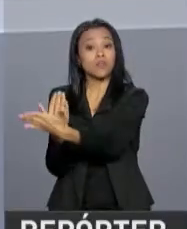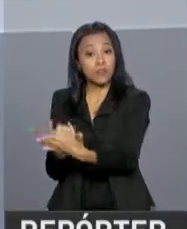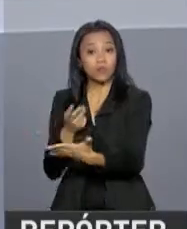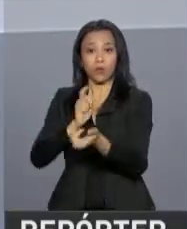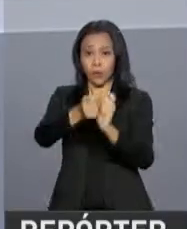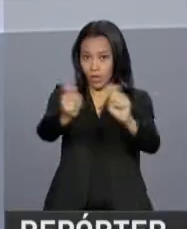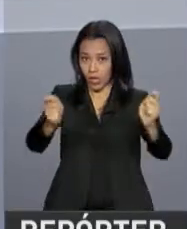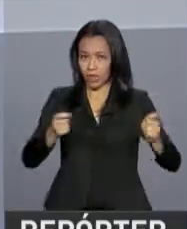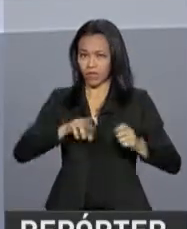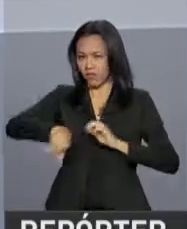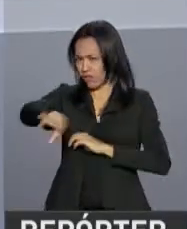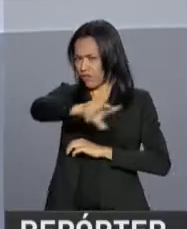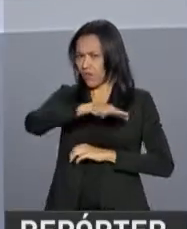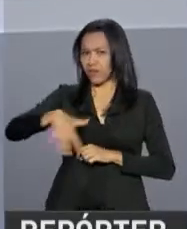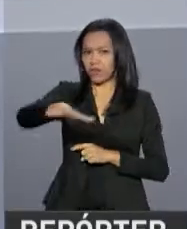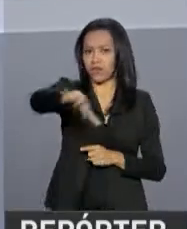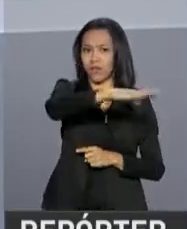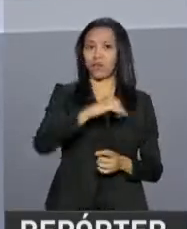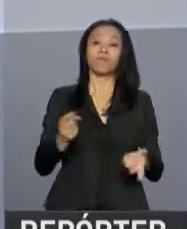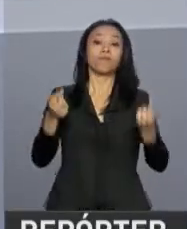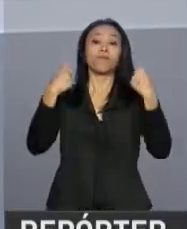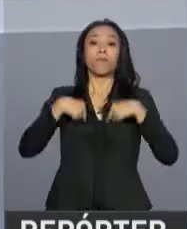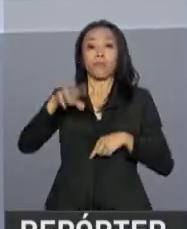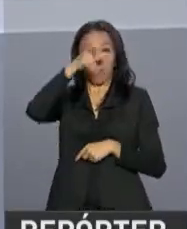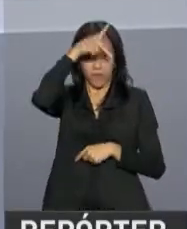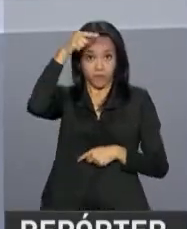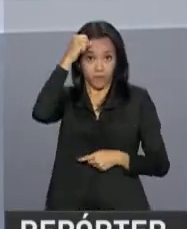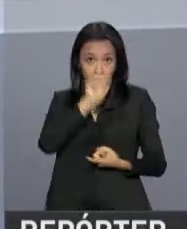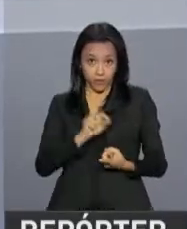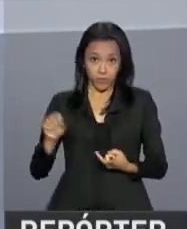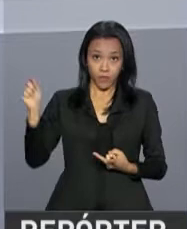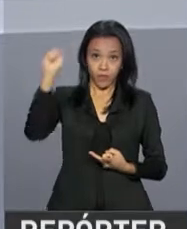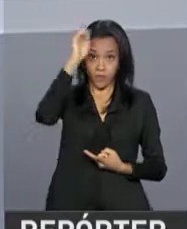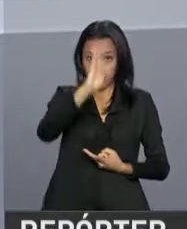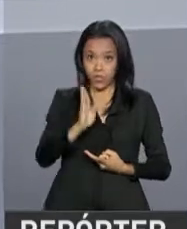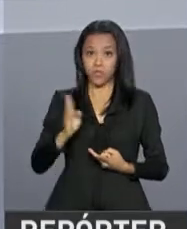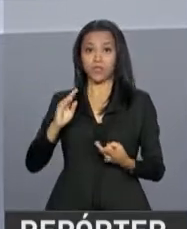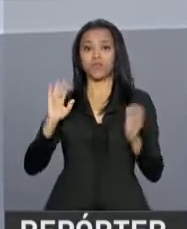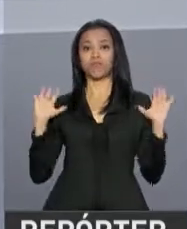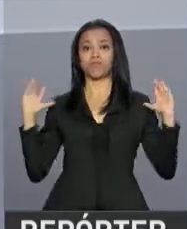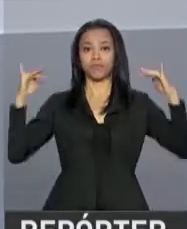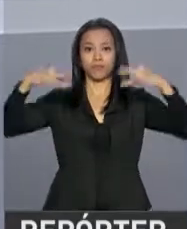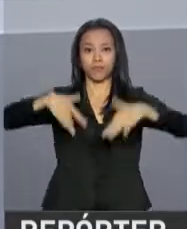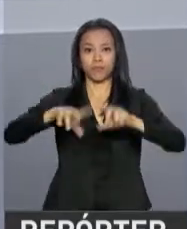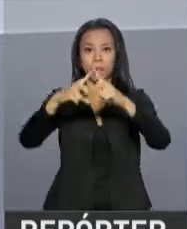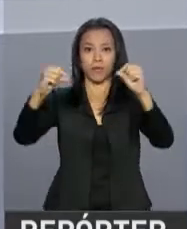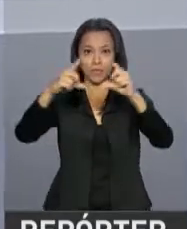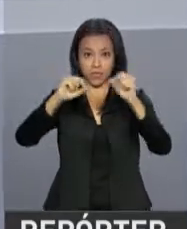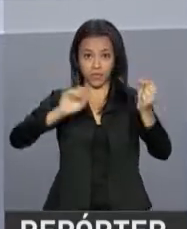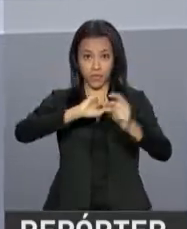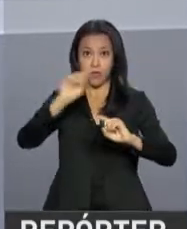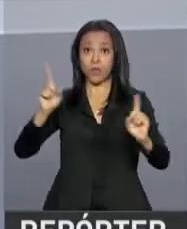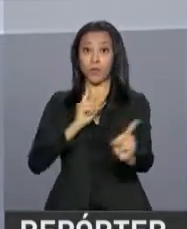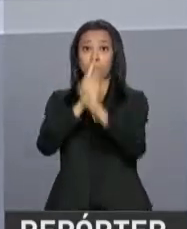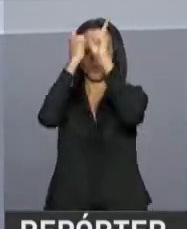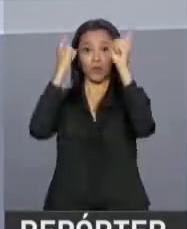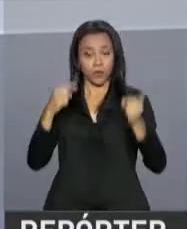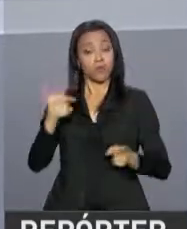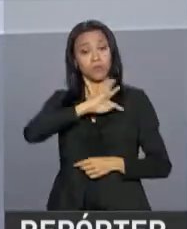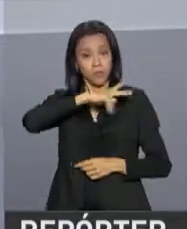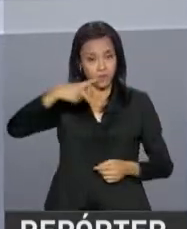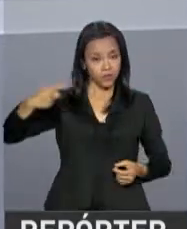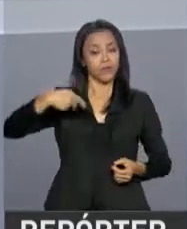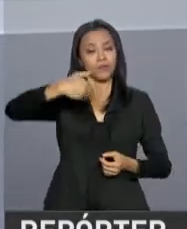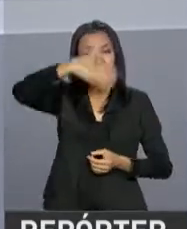prefeitos de todo o país estão em brasília para mais uma marcha em defesa dos municípios o presidente michel temer participou da abertura